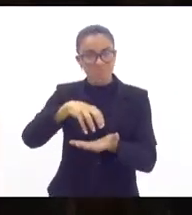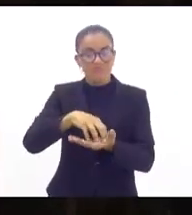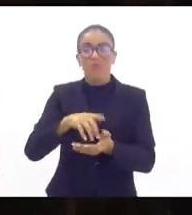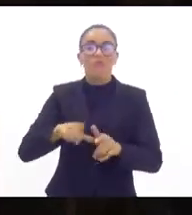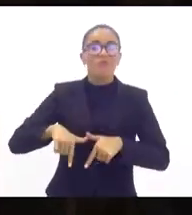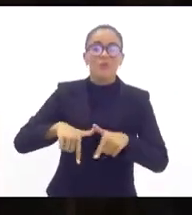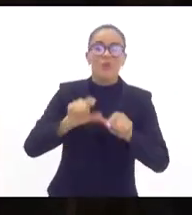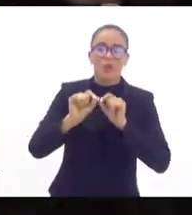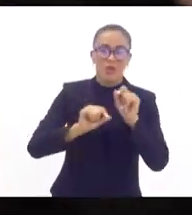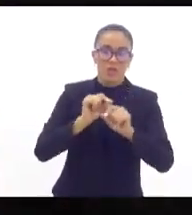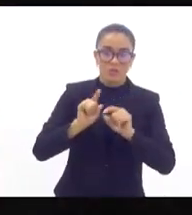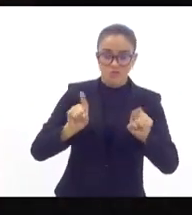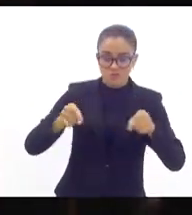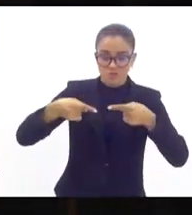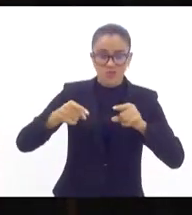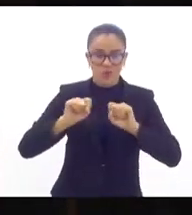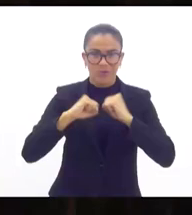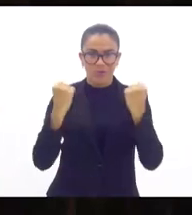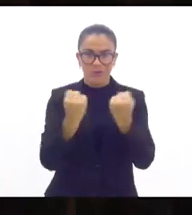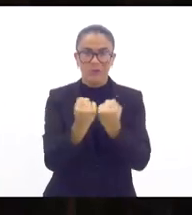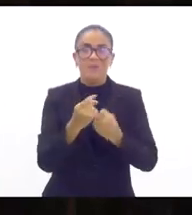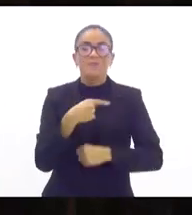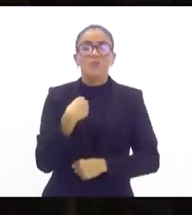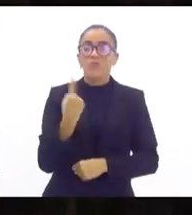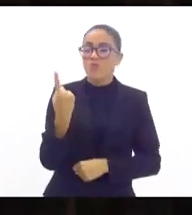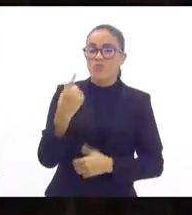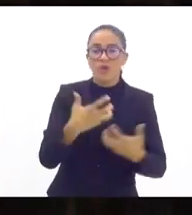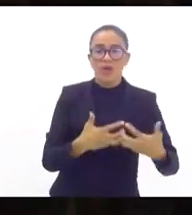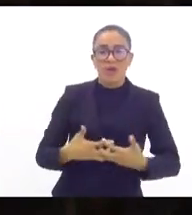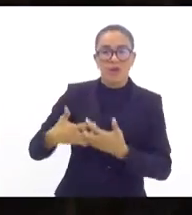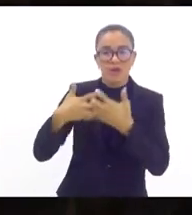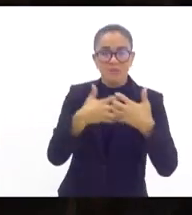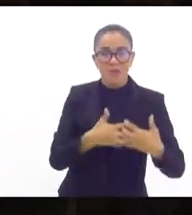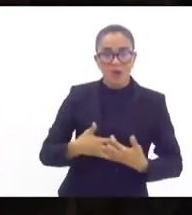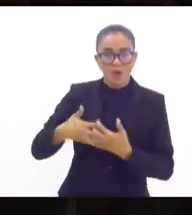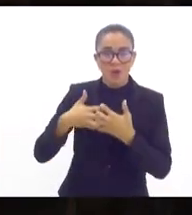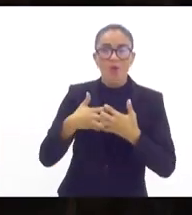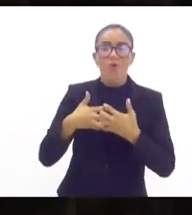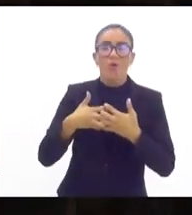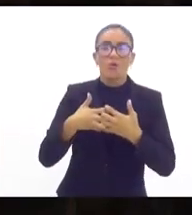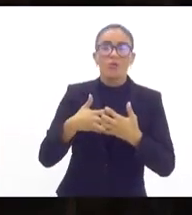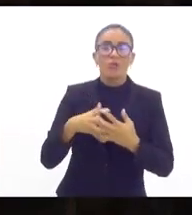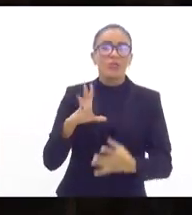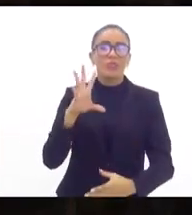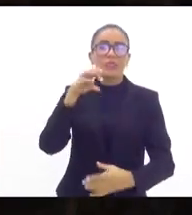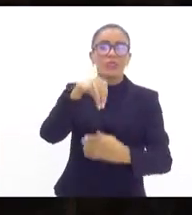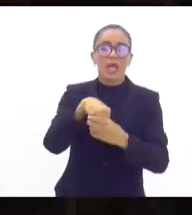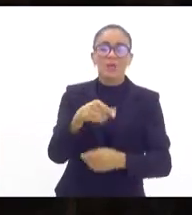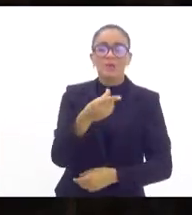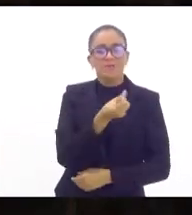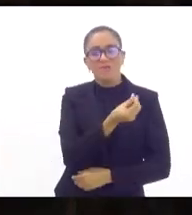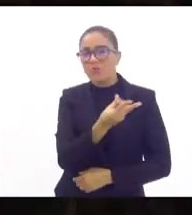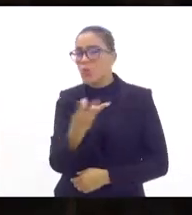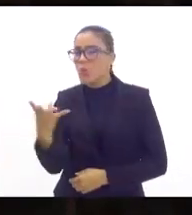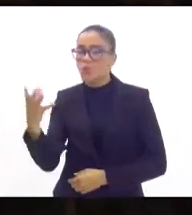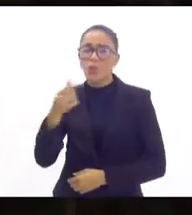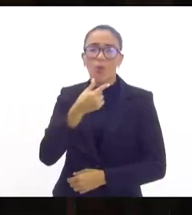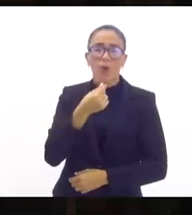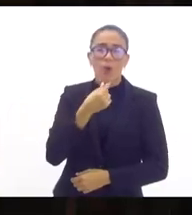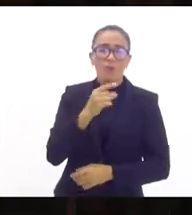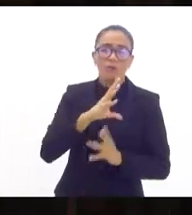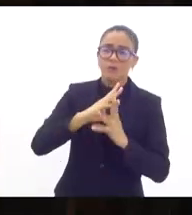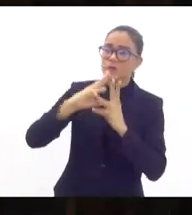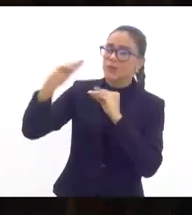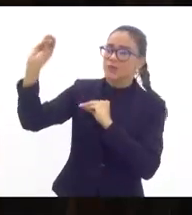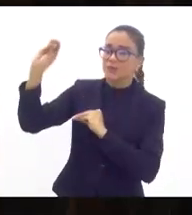um desses jogos Foi simplesmente pegar um caminhão colocar todos os panelinhas dentro e sair com eles ali quer